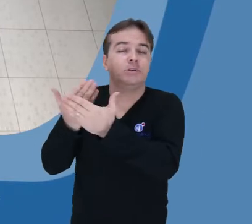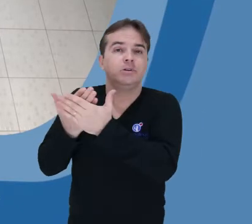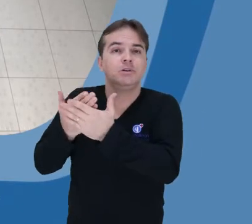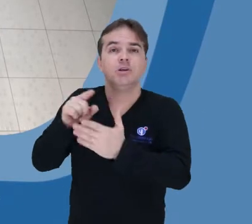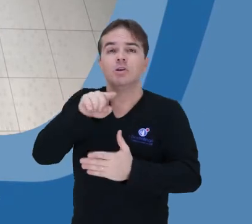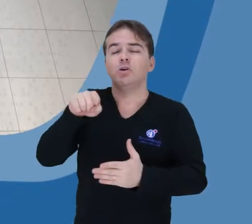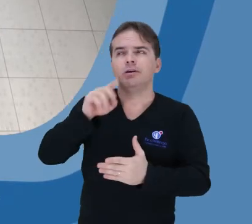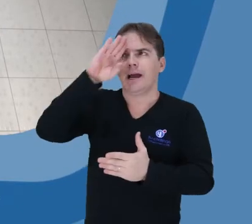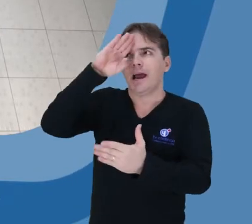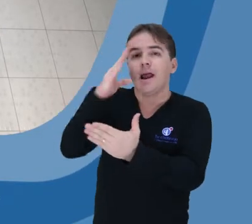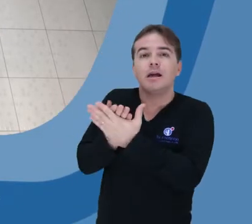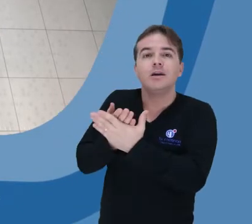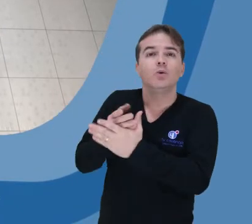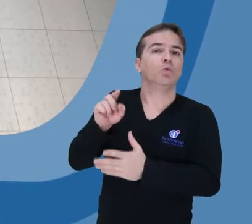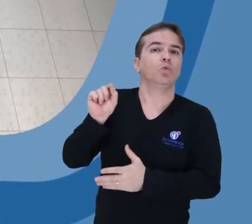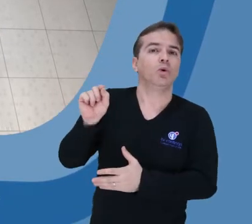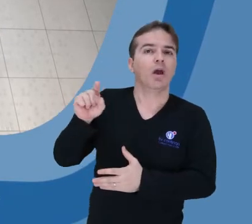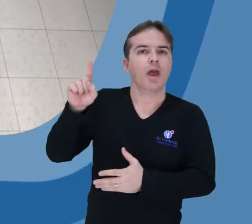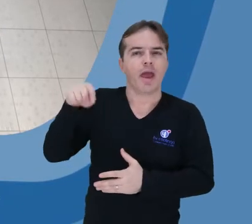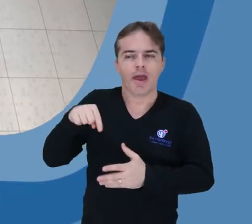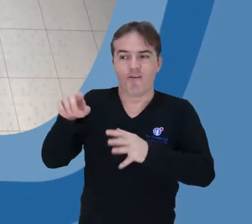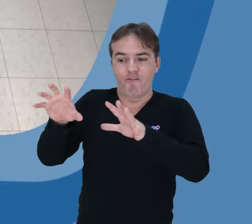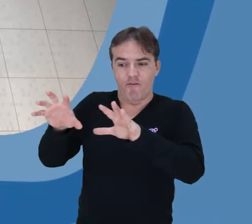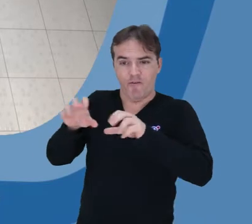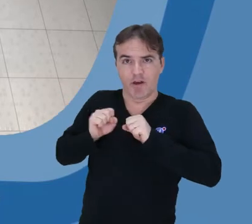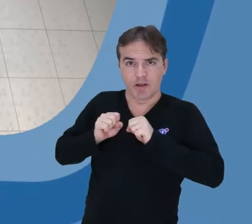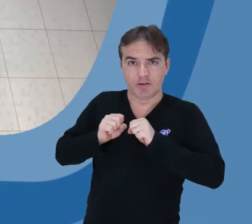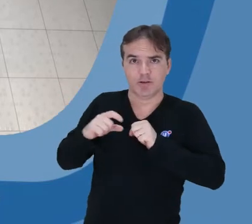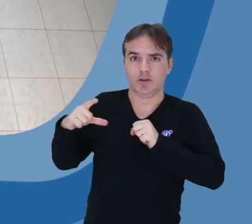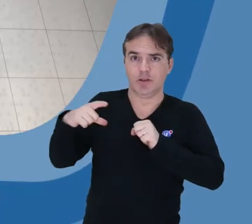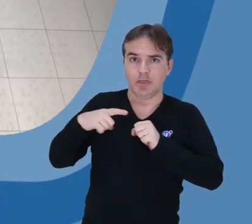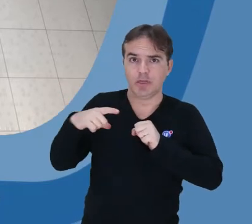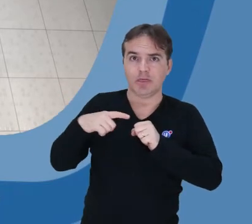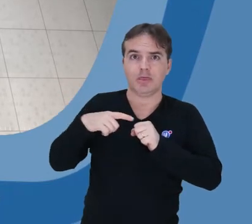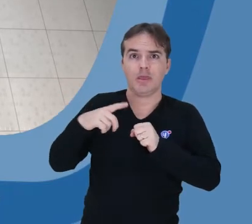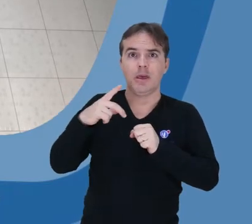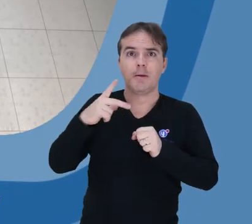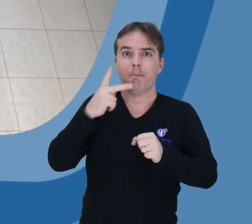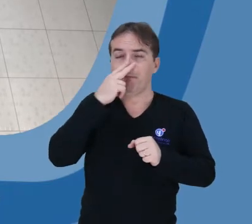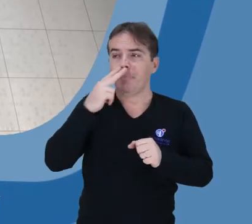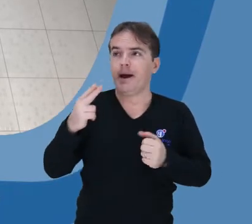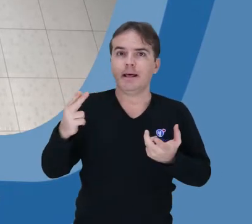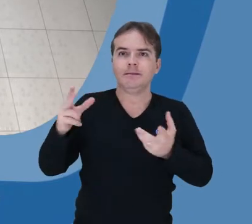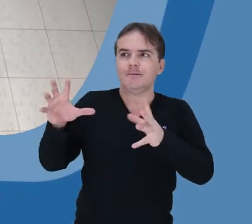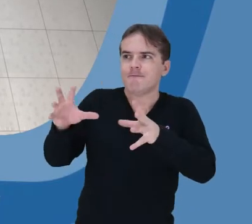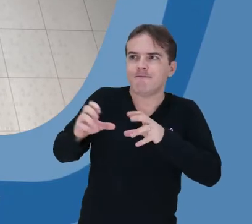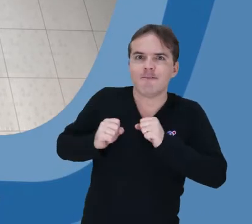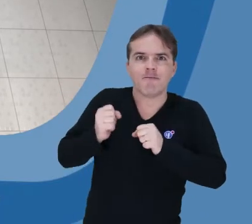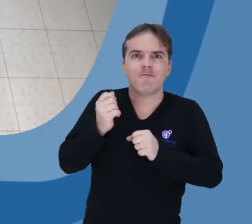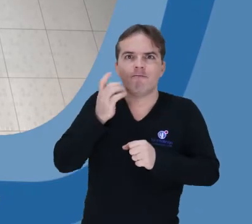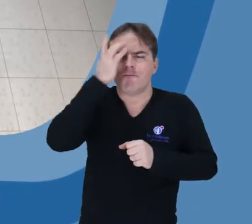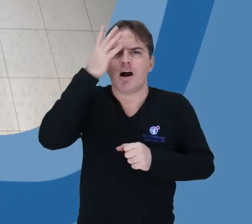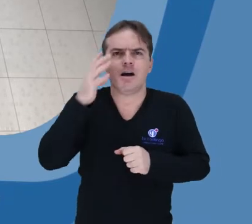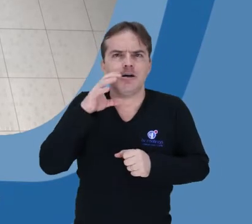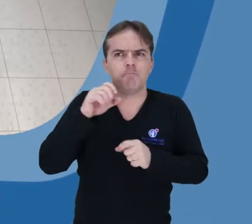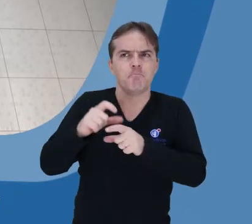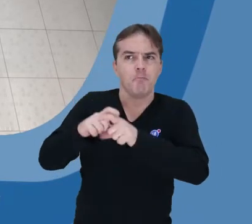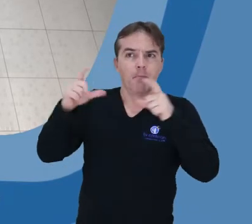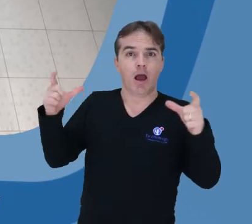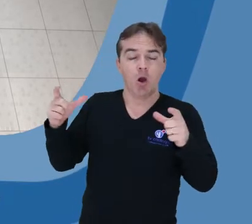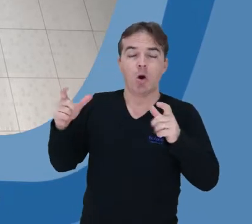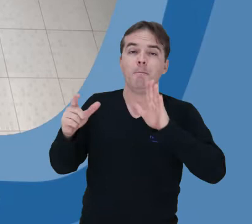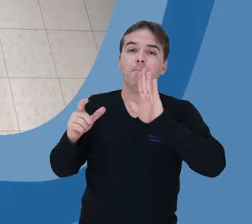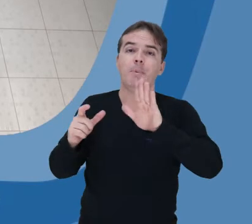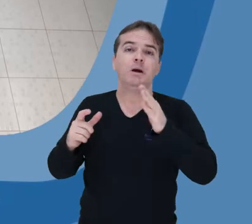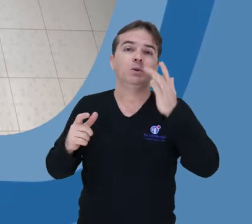acredita é que essa infecção, apesar de ela ter uma virulência, como a gente falou, uma infectividade maior, ainda não